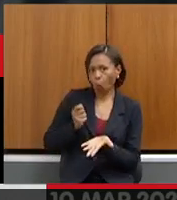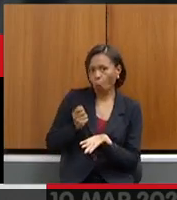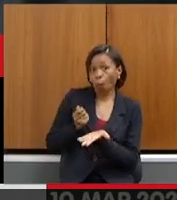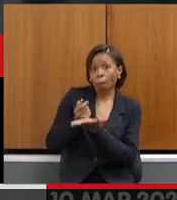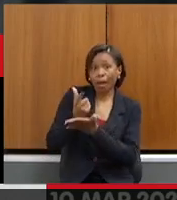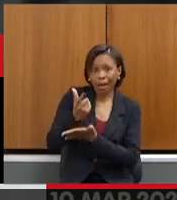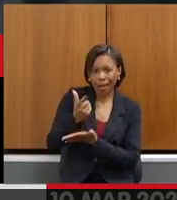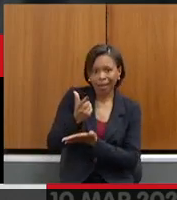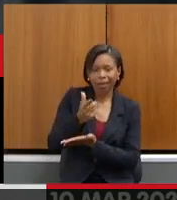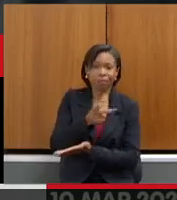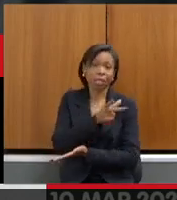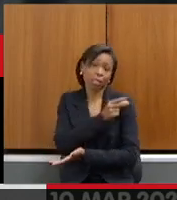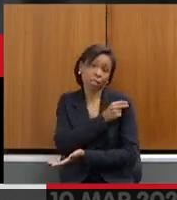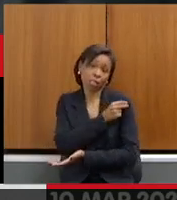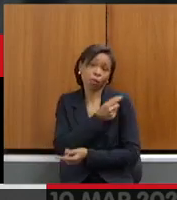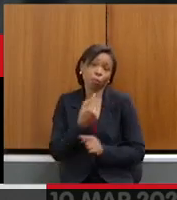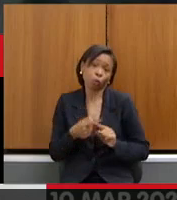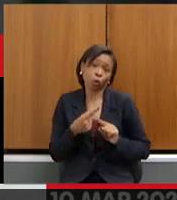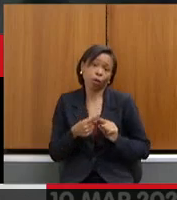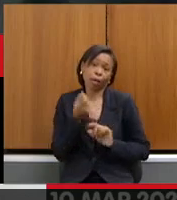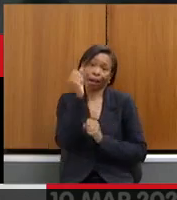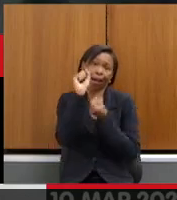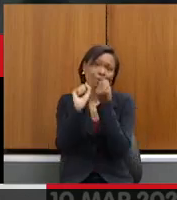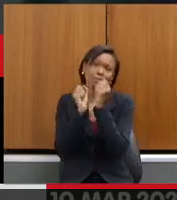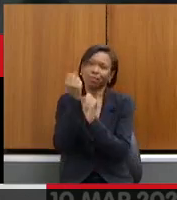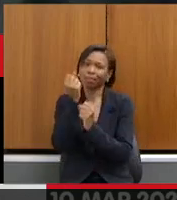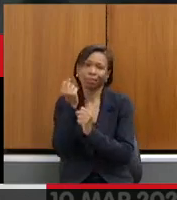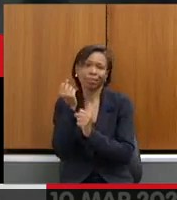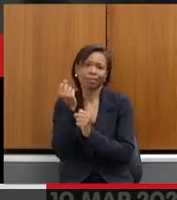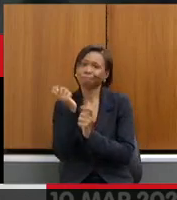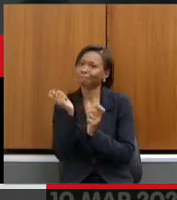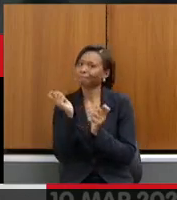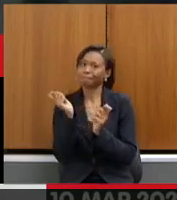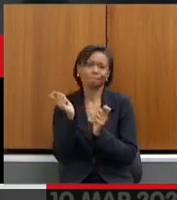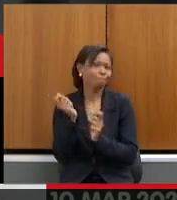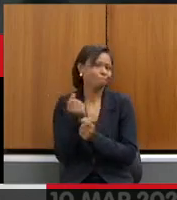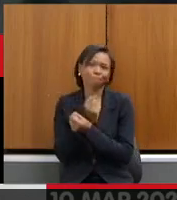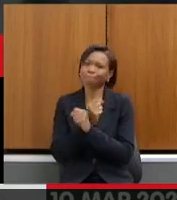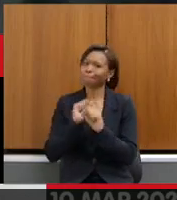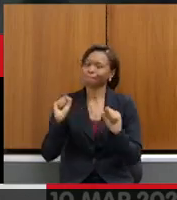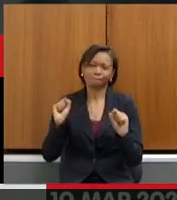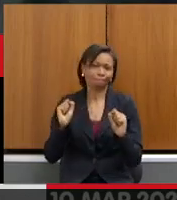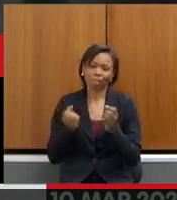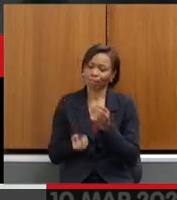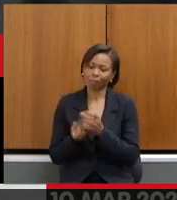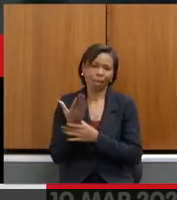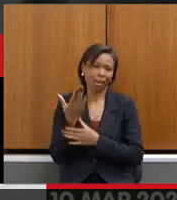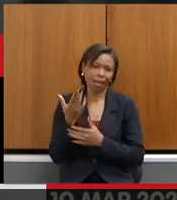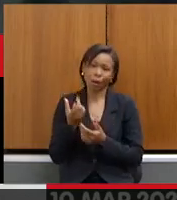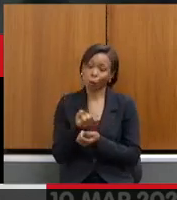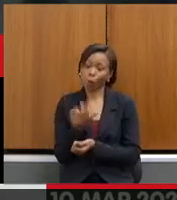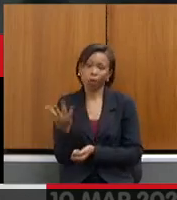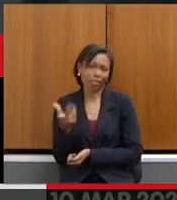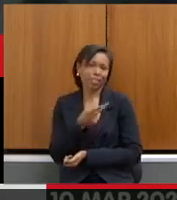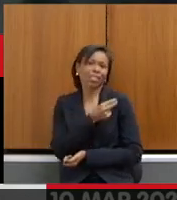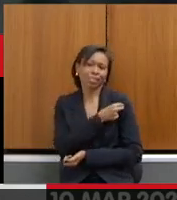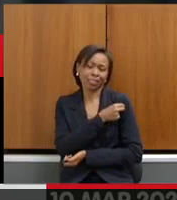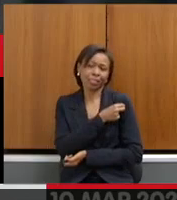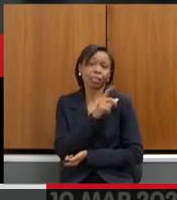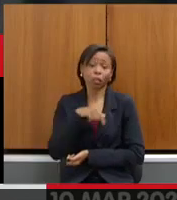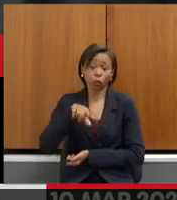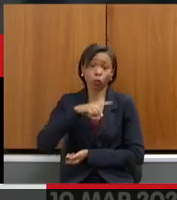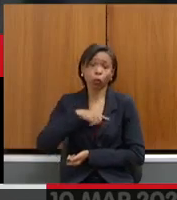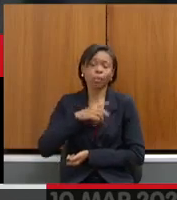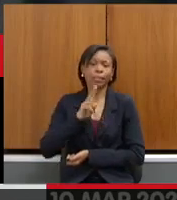de vacinas uma vez que a fábrica não tem como produzir Volume 1 e a gente sempre buscou isso E além disso a gente sempre